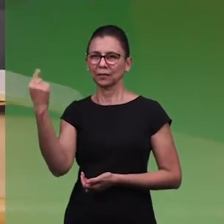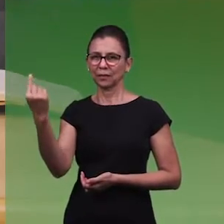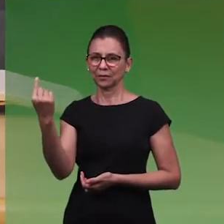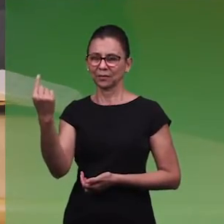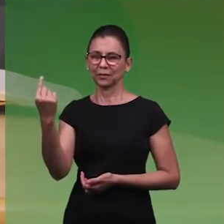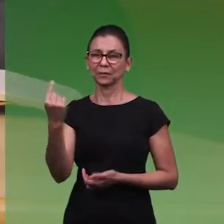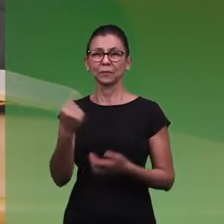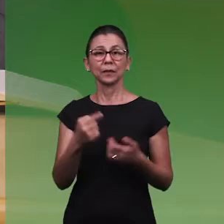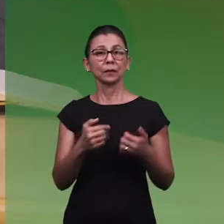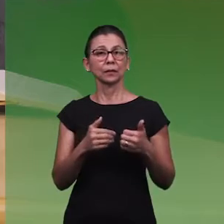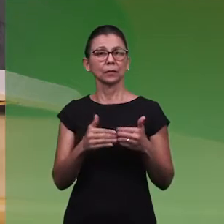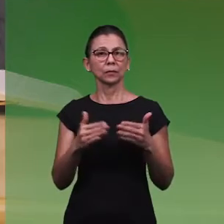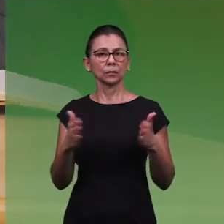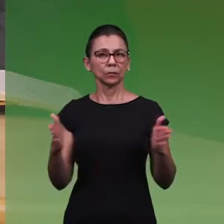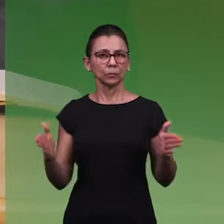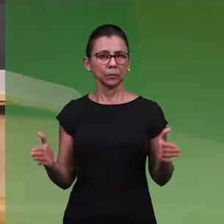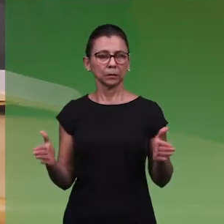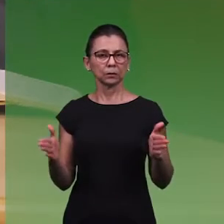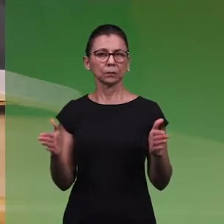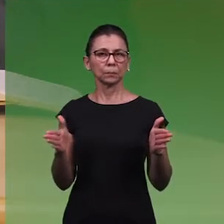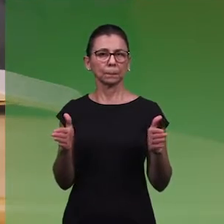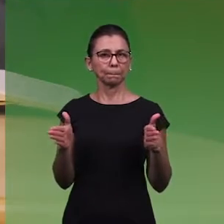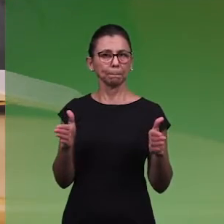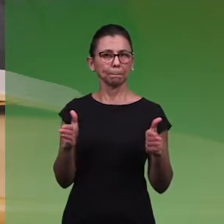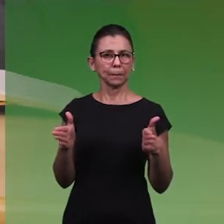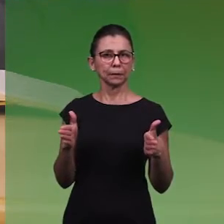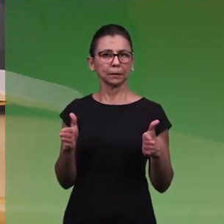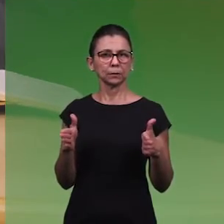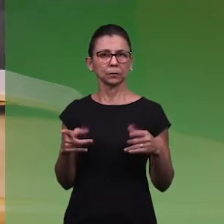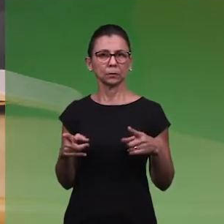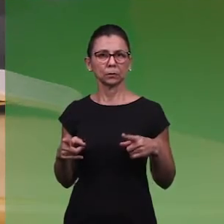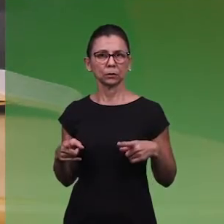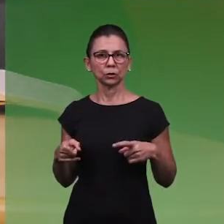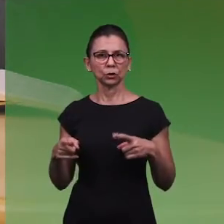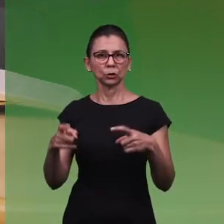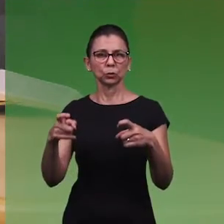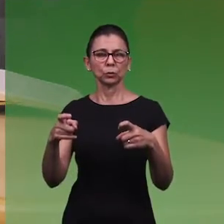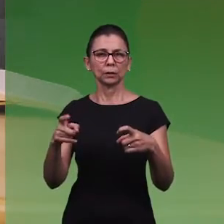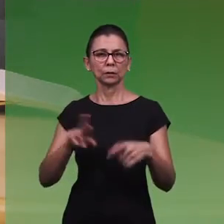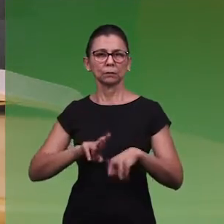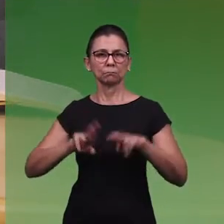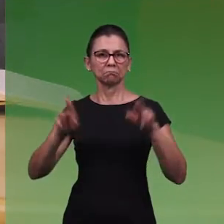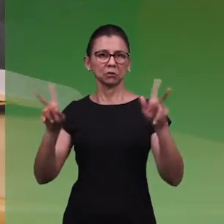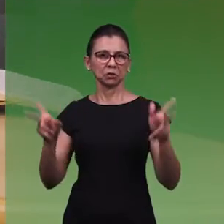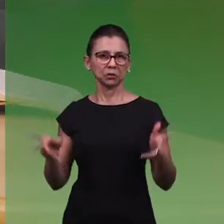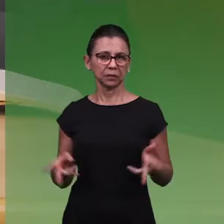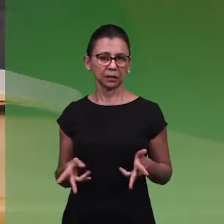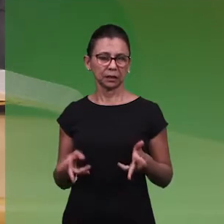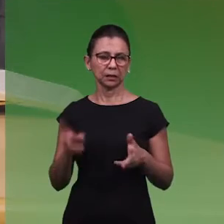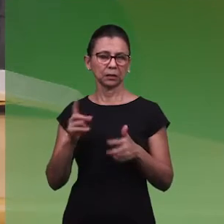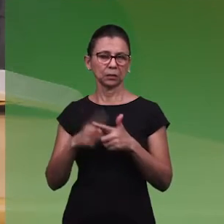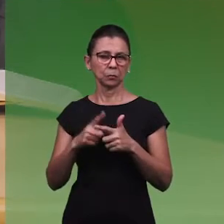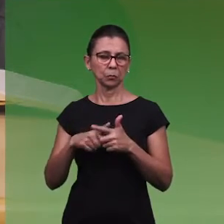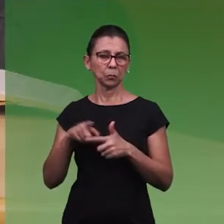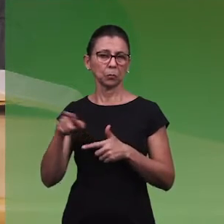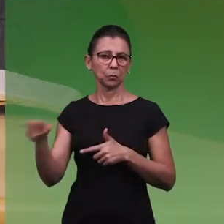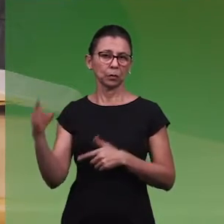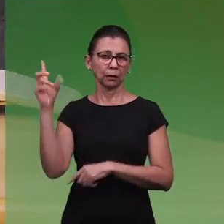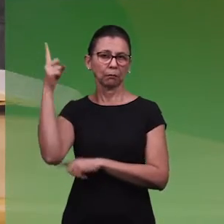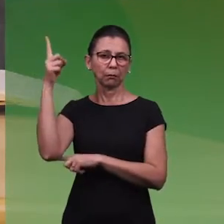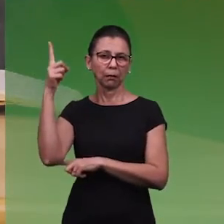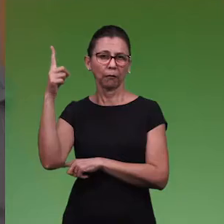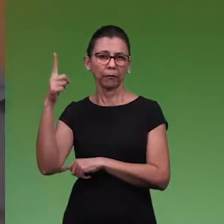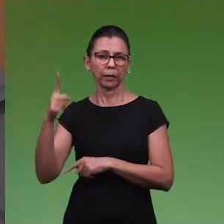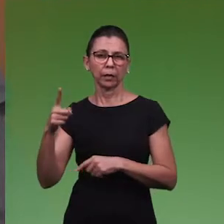que iniciou um período de lutas diferentes, porque ele tinha algumas lutas com o rebanho, ele lutou contra o